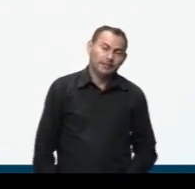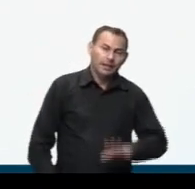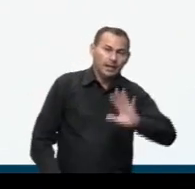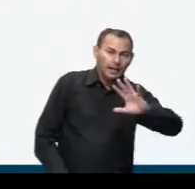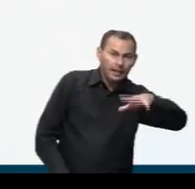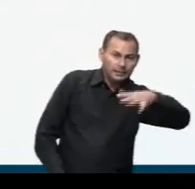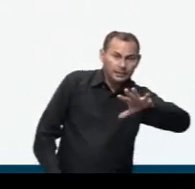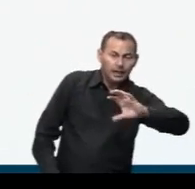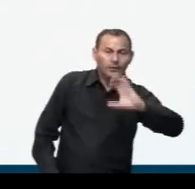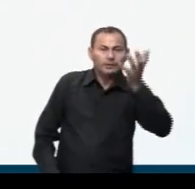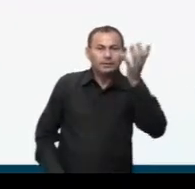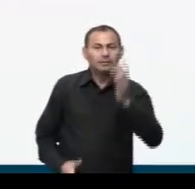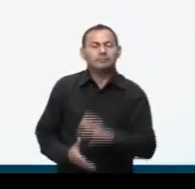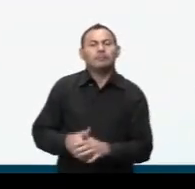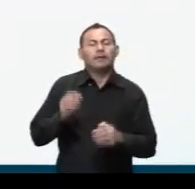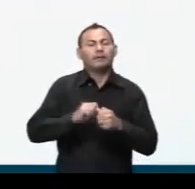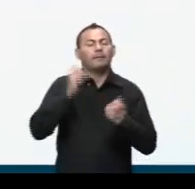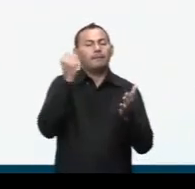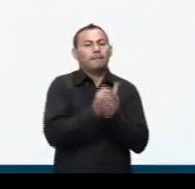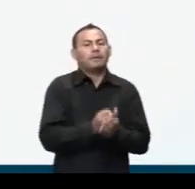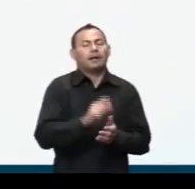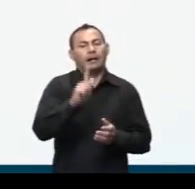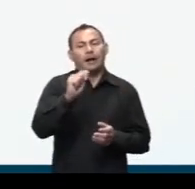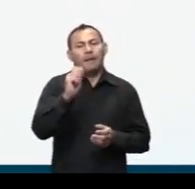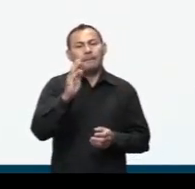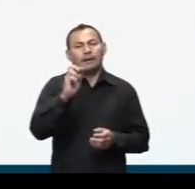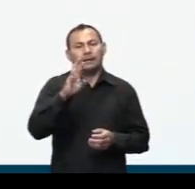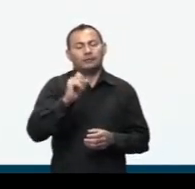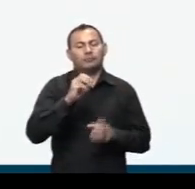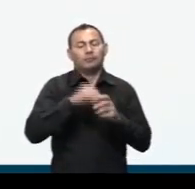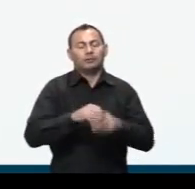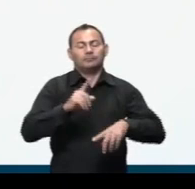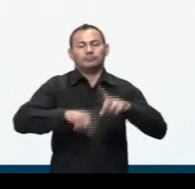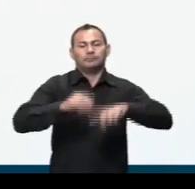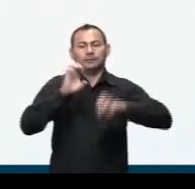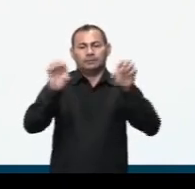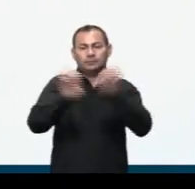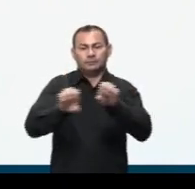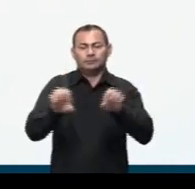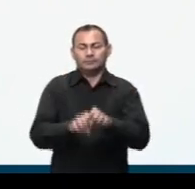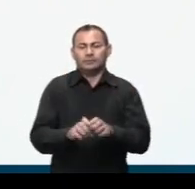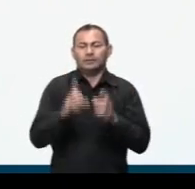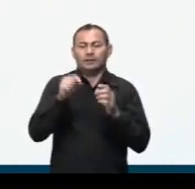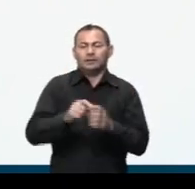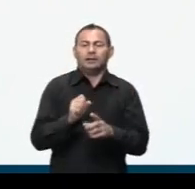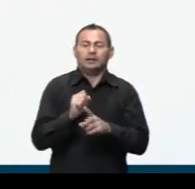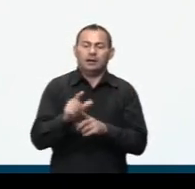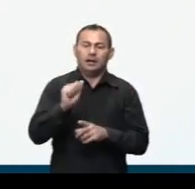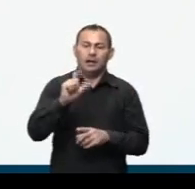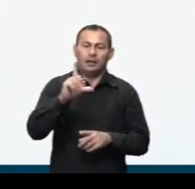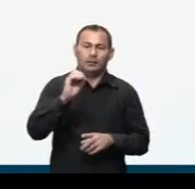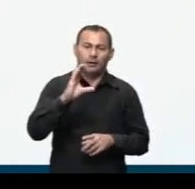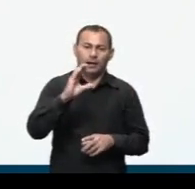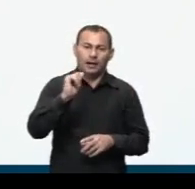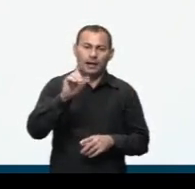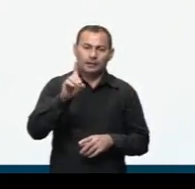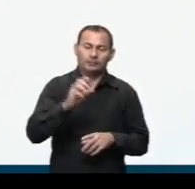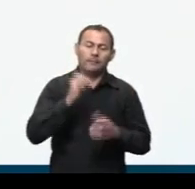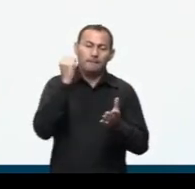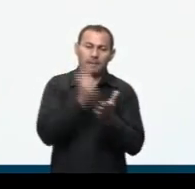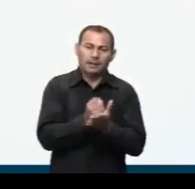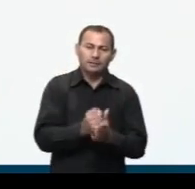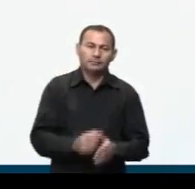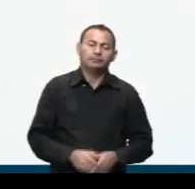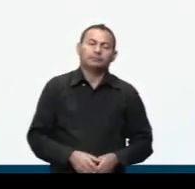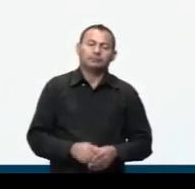vezes acontece. Faça marcações no gabarito, indicando o elemento estrutural a ser alocado no local